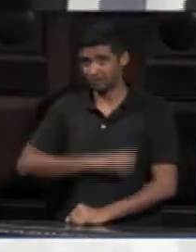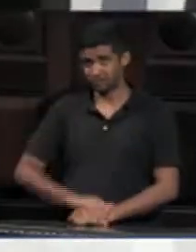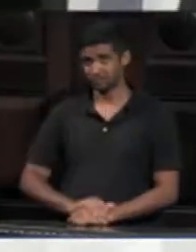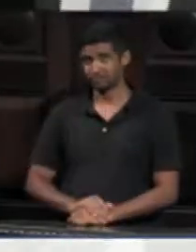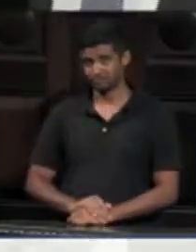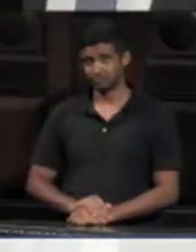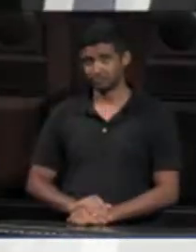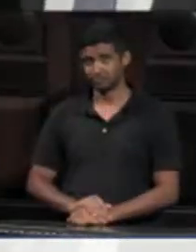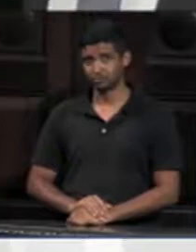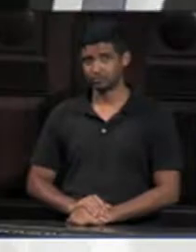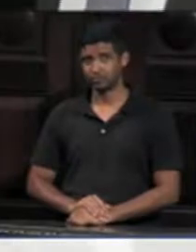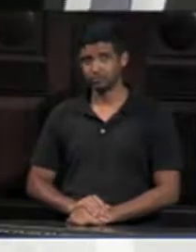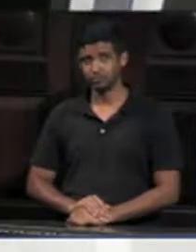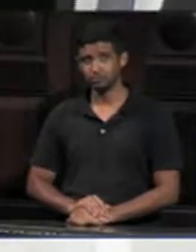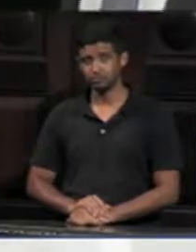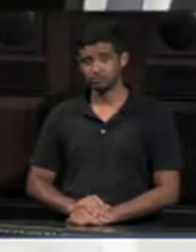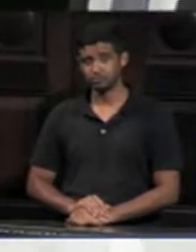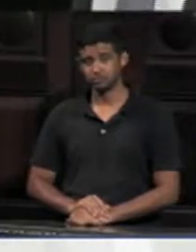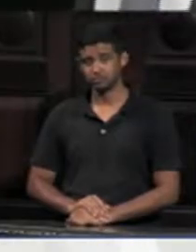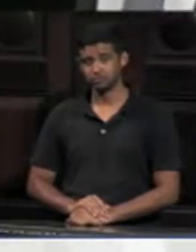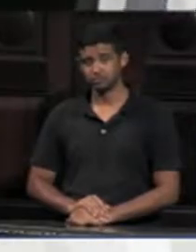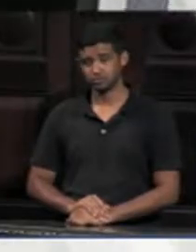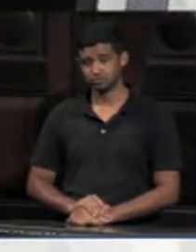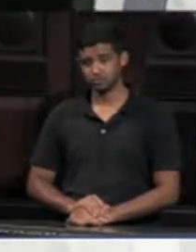tem feiras